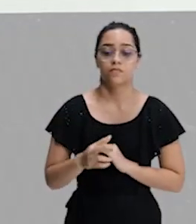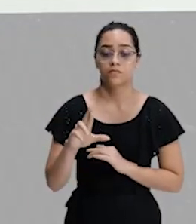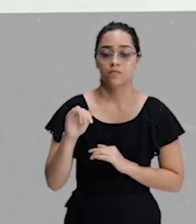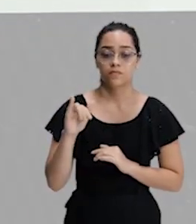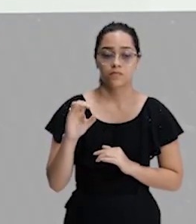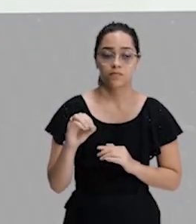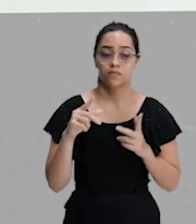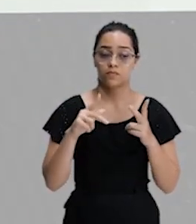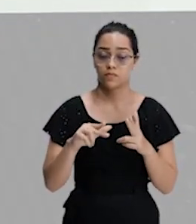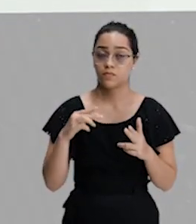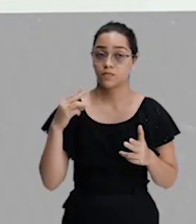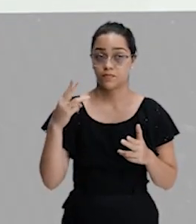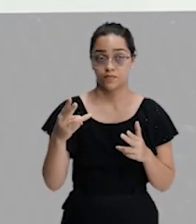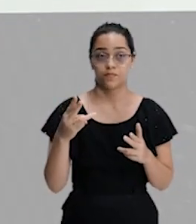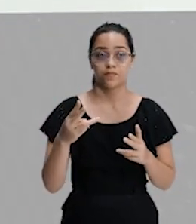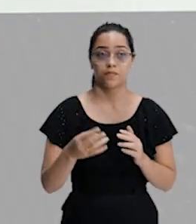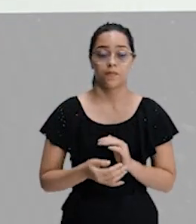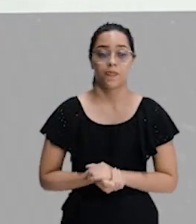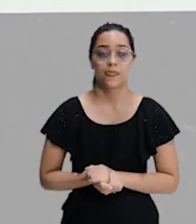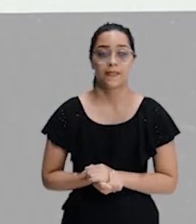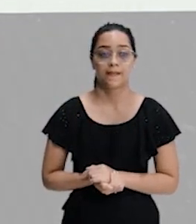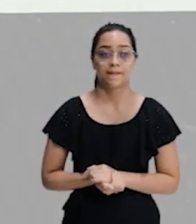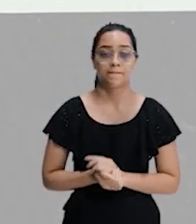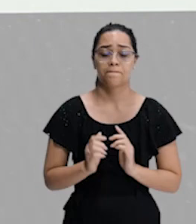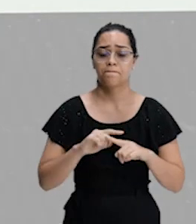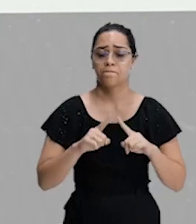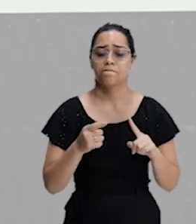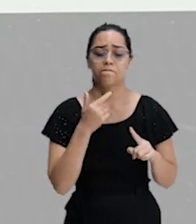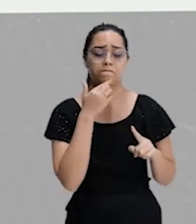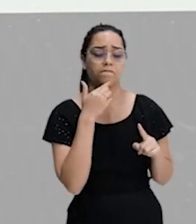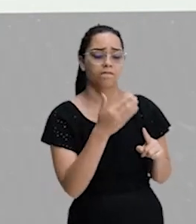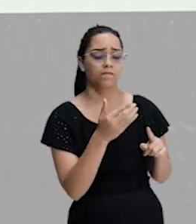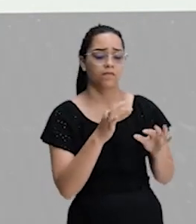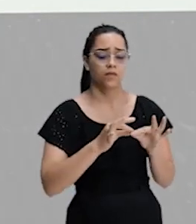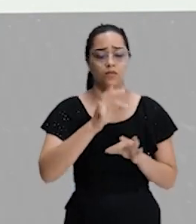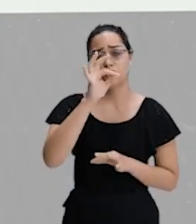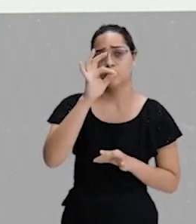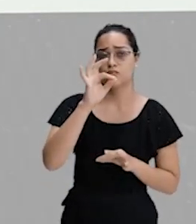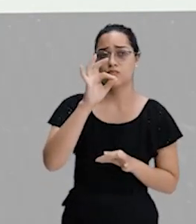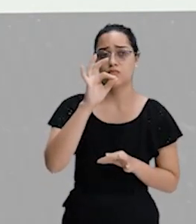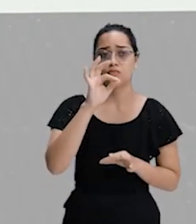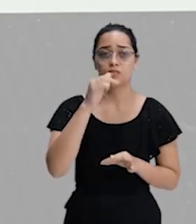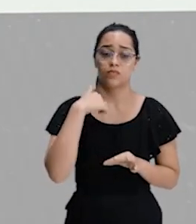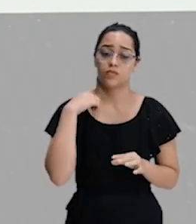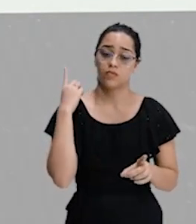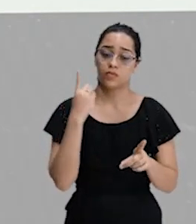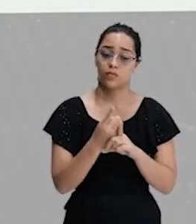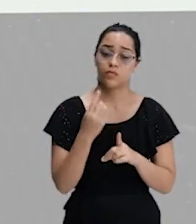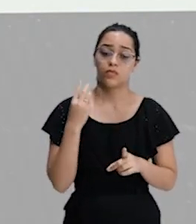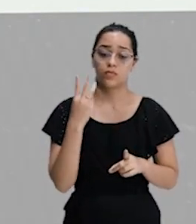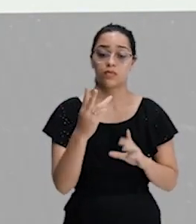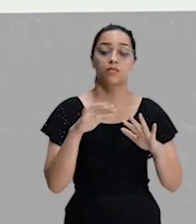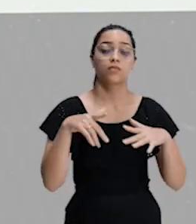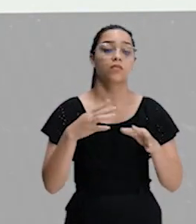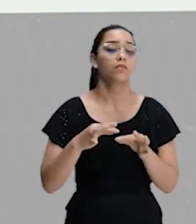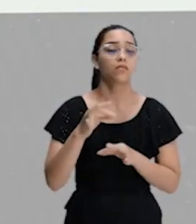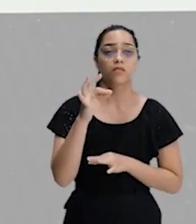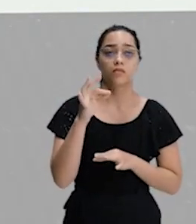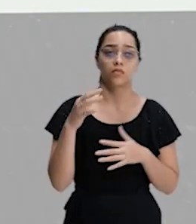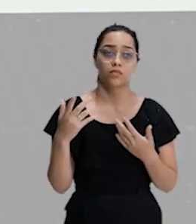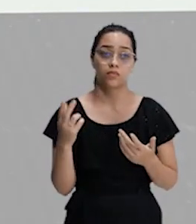aqui é 3. Professor, mas ele pediu a altura, né? Encontrei que o raio é 3. E a altura?